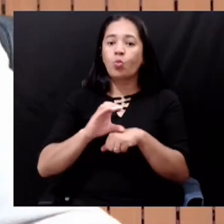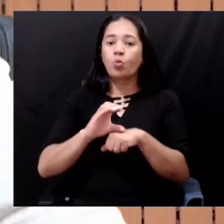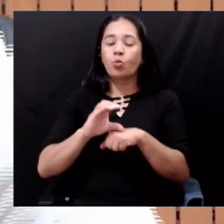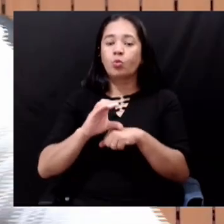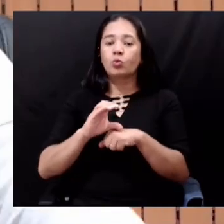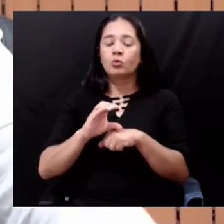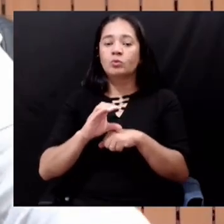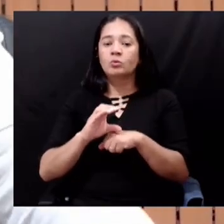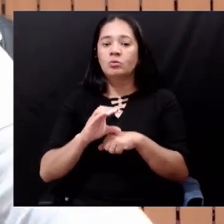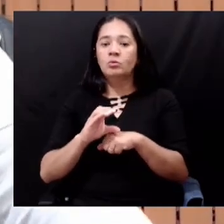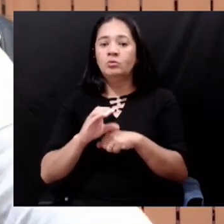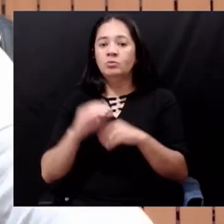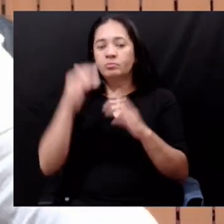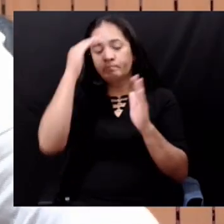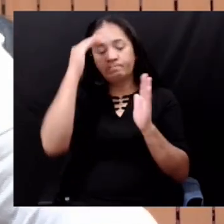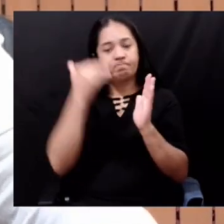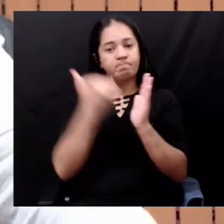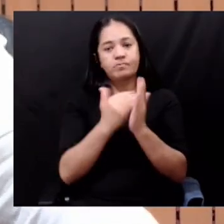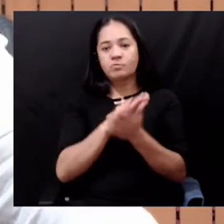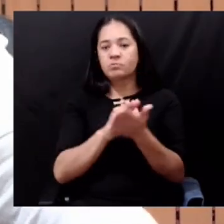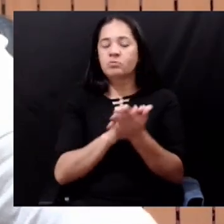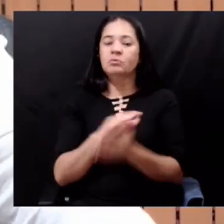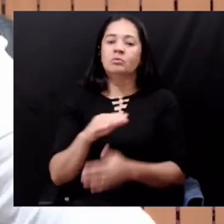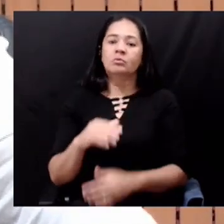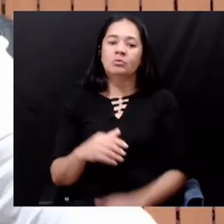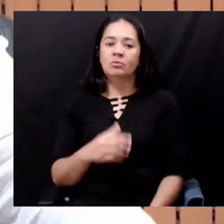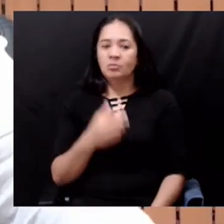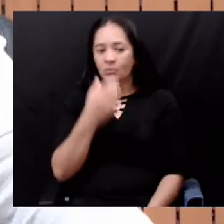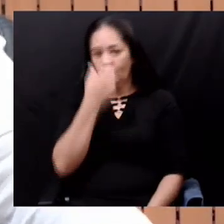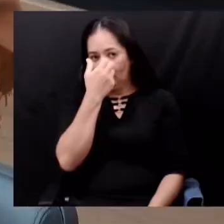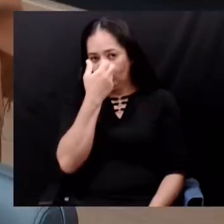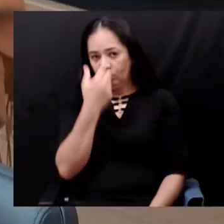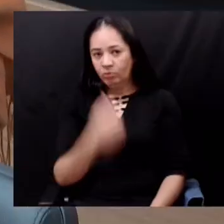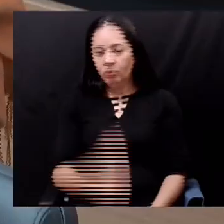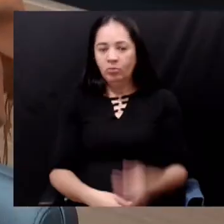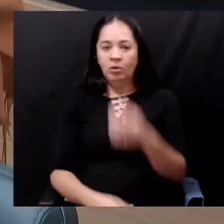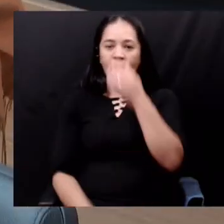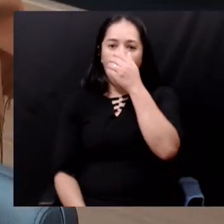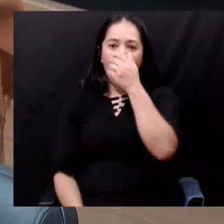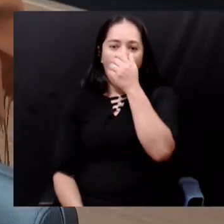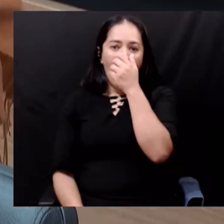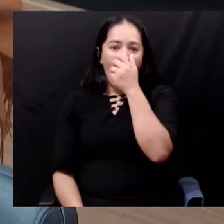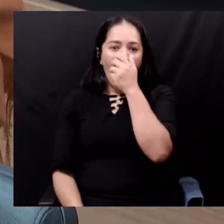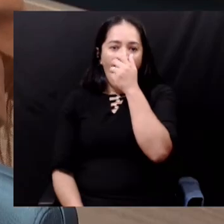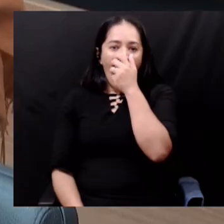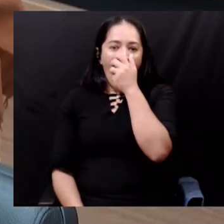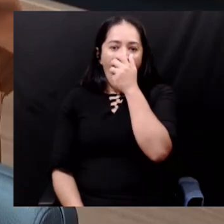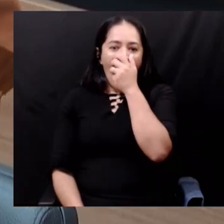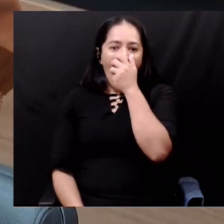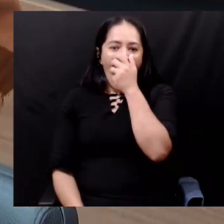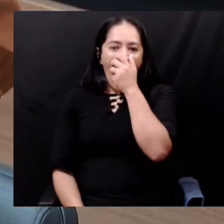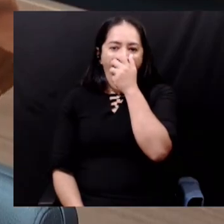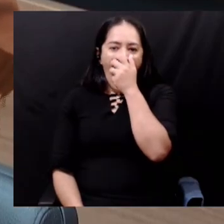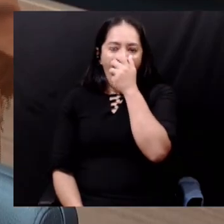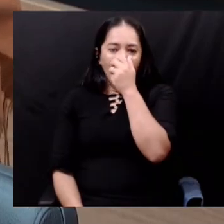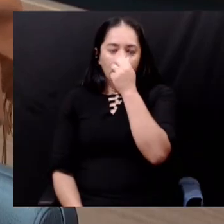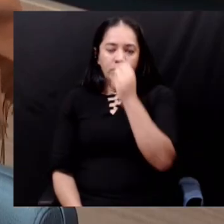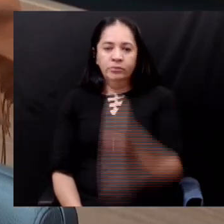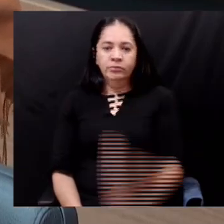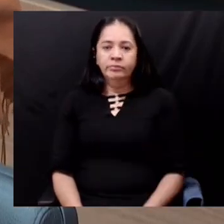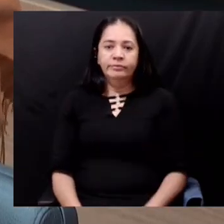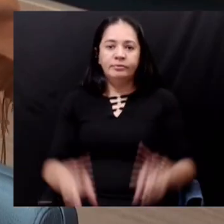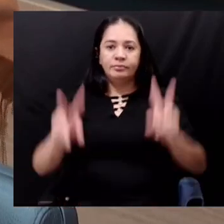cumpra as regras. Eu posso fazer só mais uma pergunta? Esteja à vontade. sobre... O edital também não fala